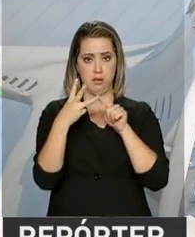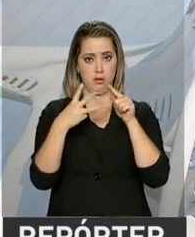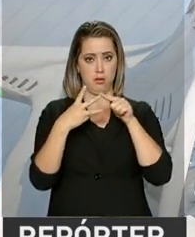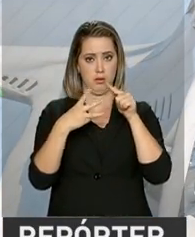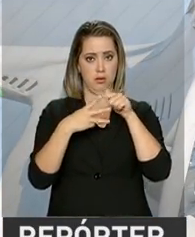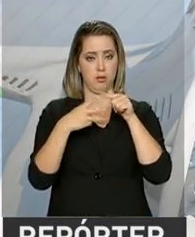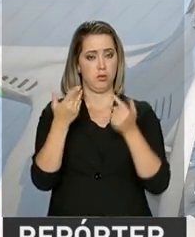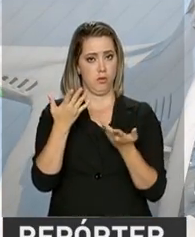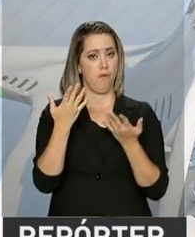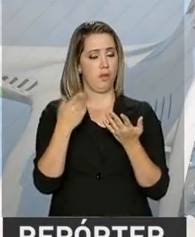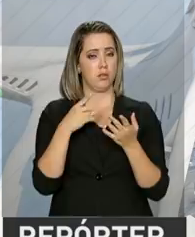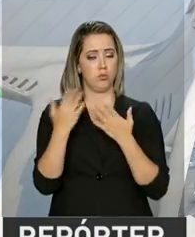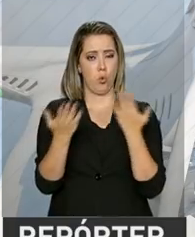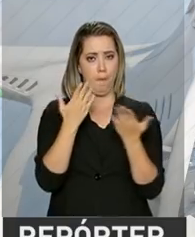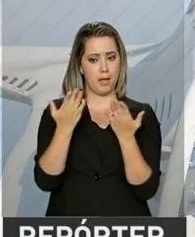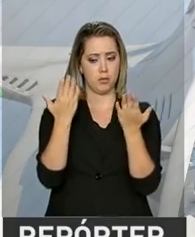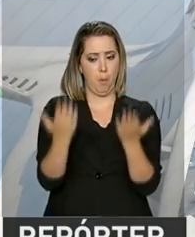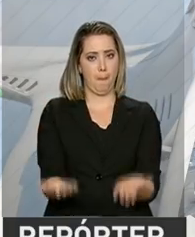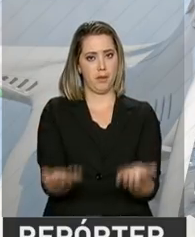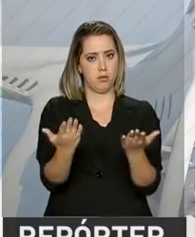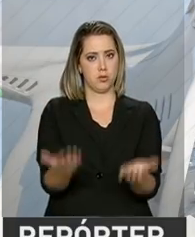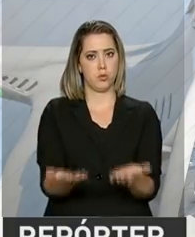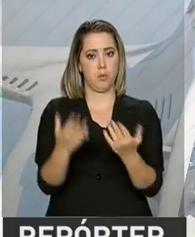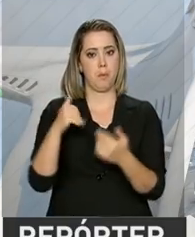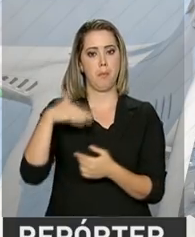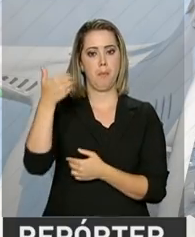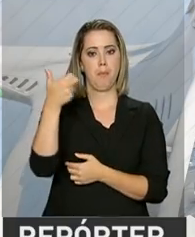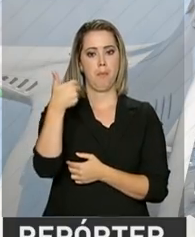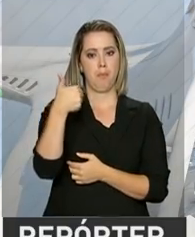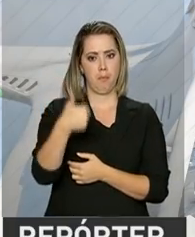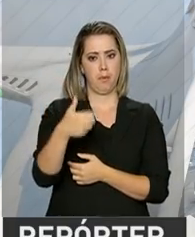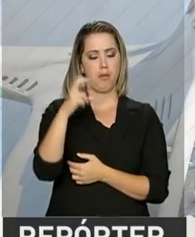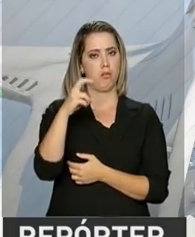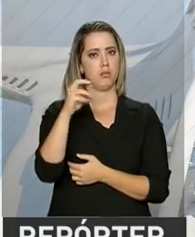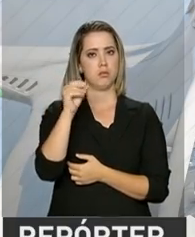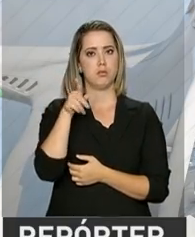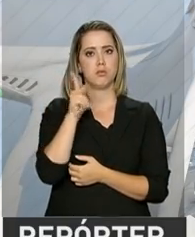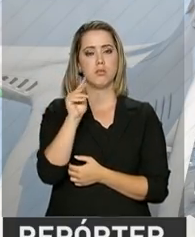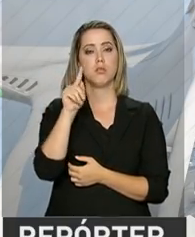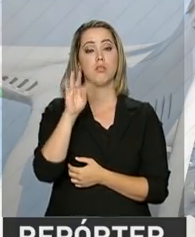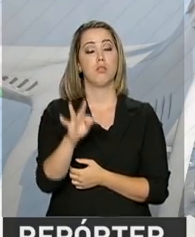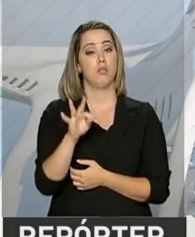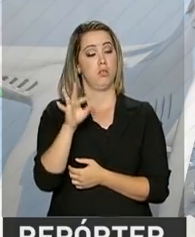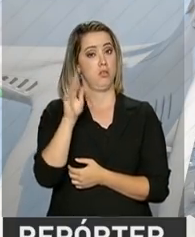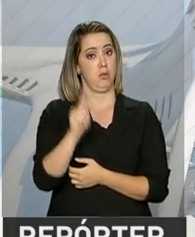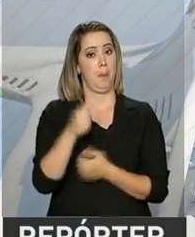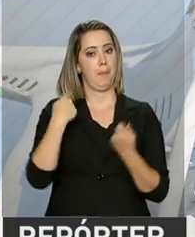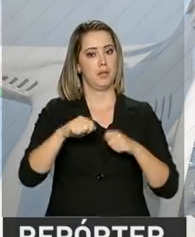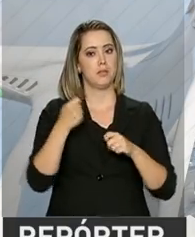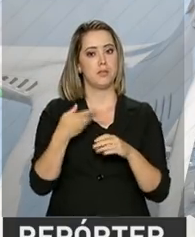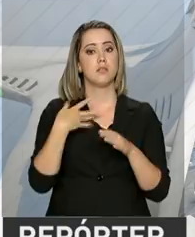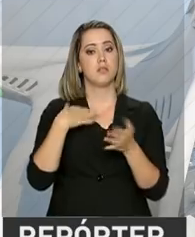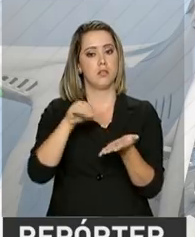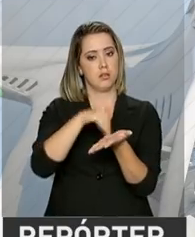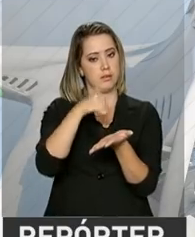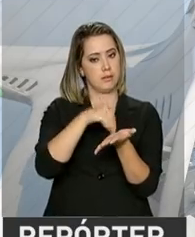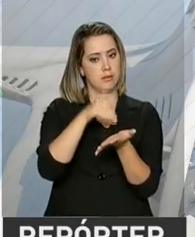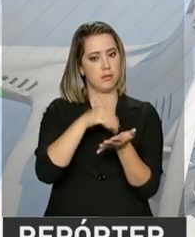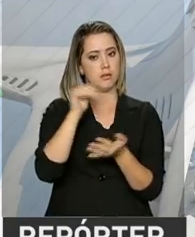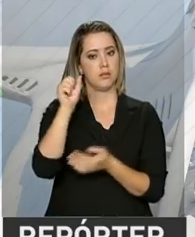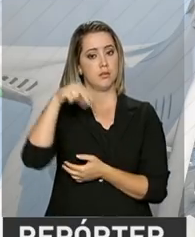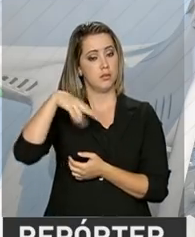acordo com o peso acima de 150 quilos os drones deverão ser inscritos no registro aeronáutico brasileiro de identificação